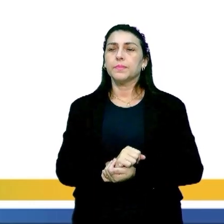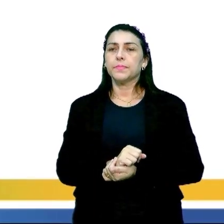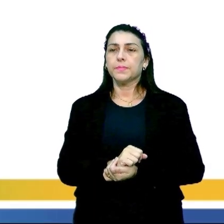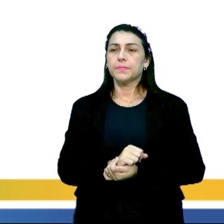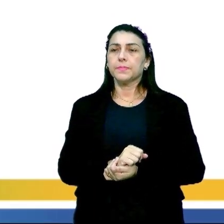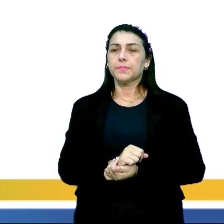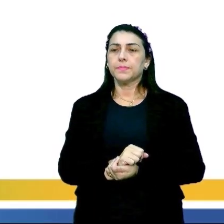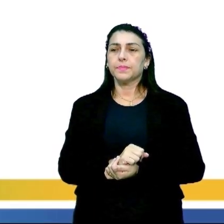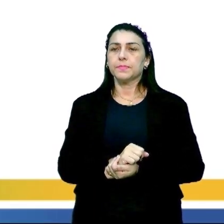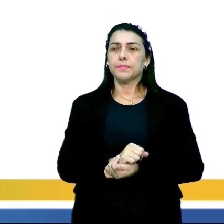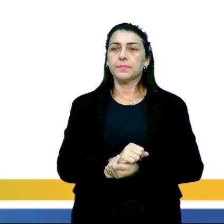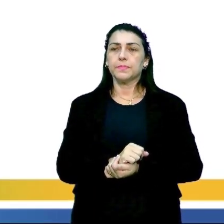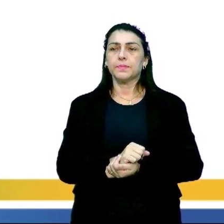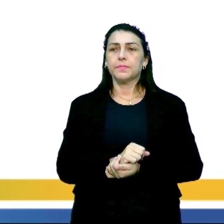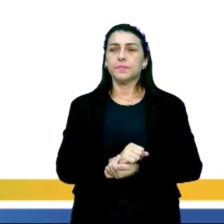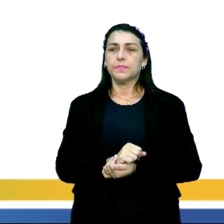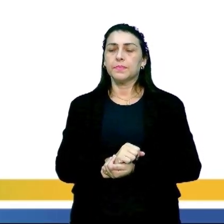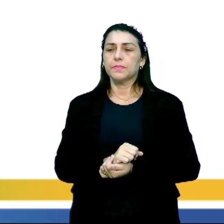quadrinho.